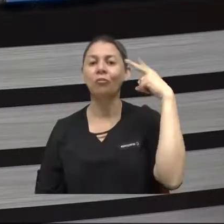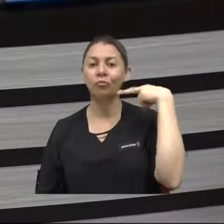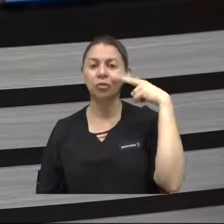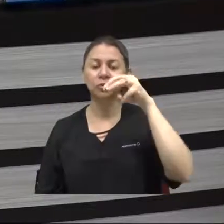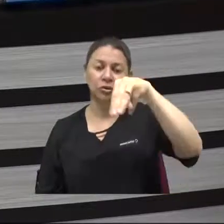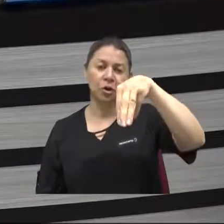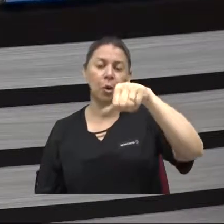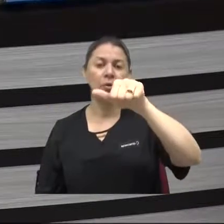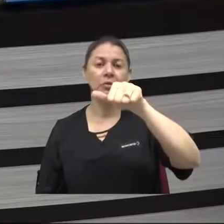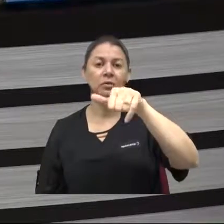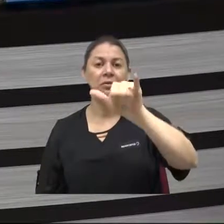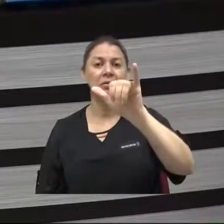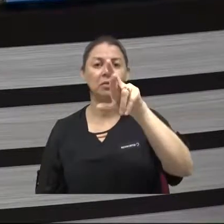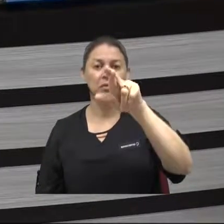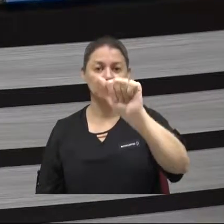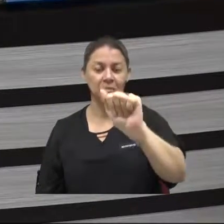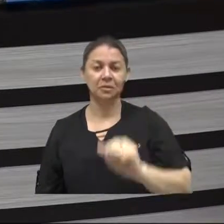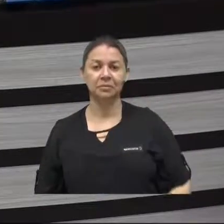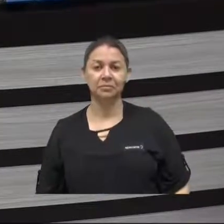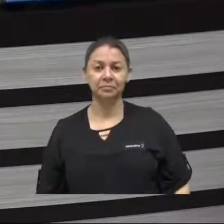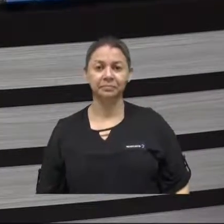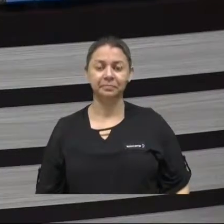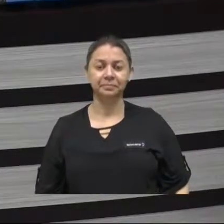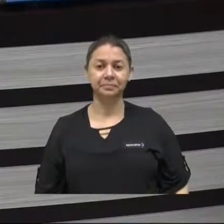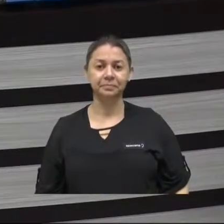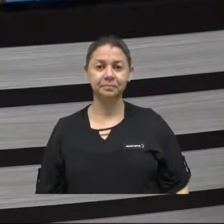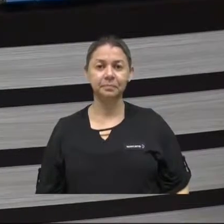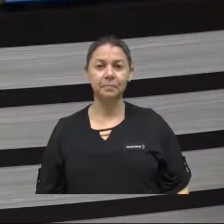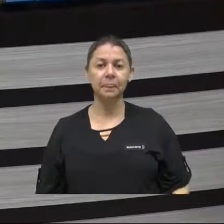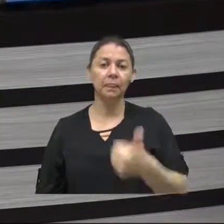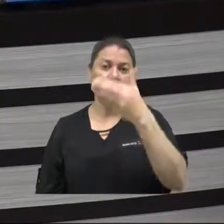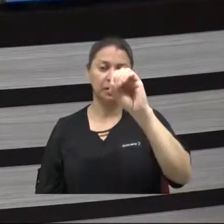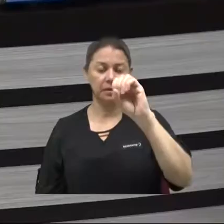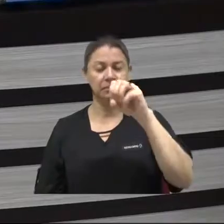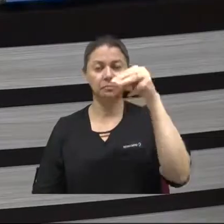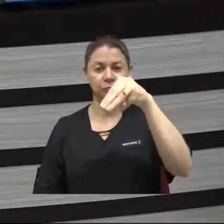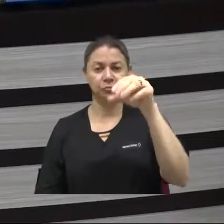A sessão está suspensa por 10 minutos.